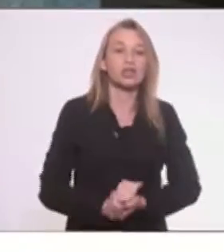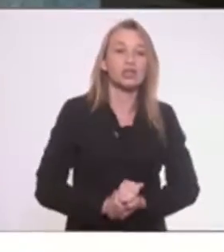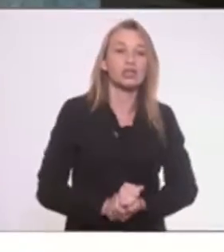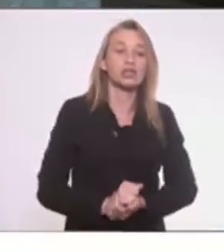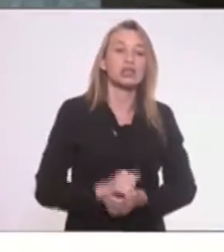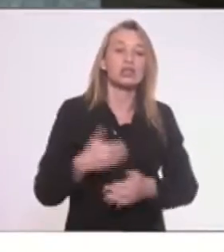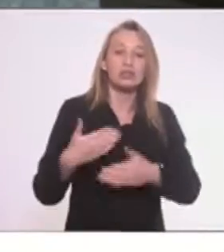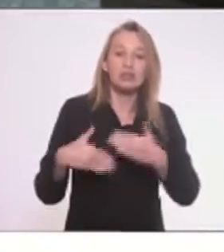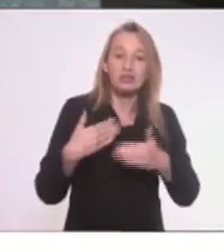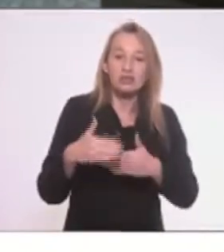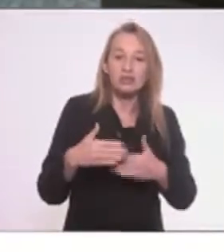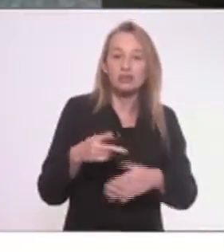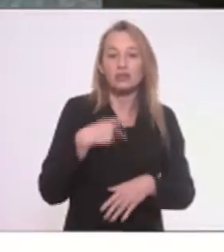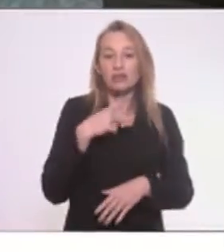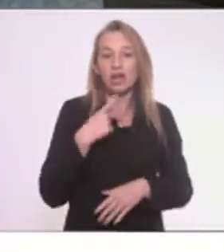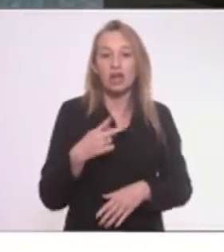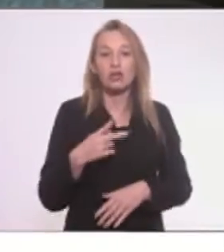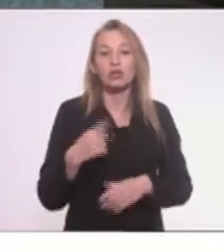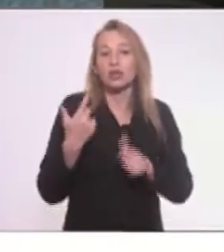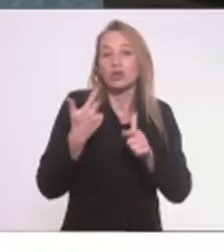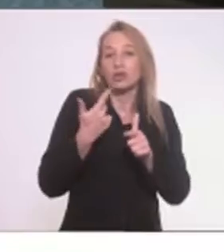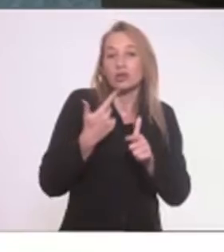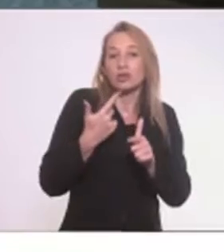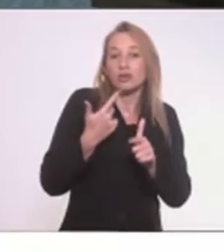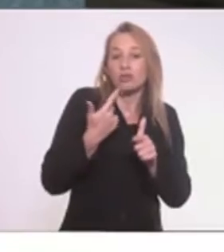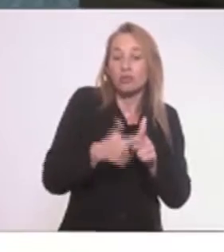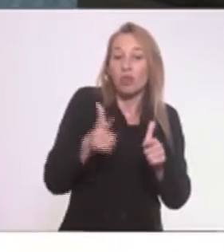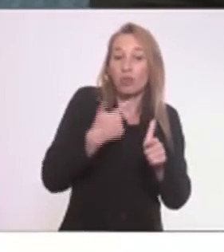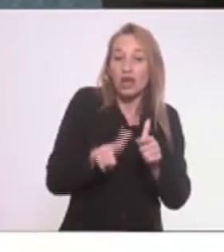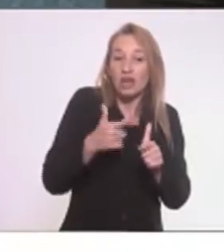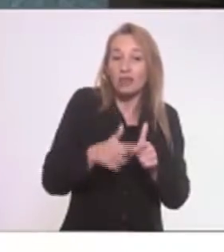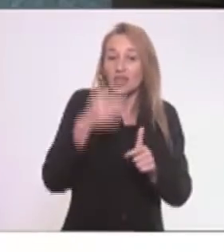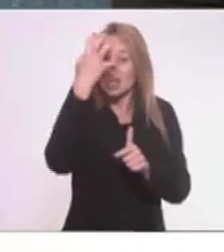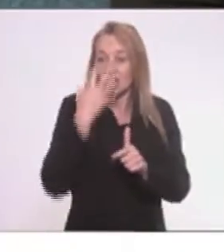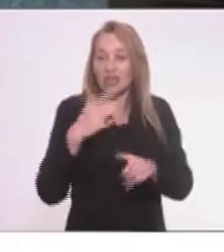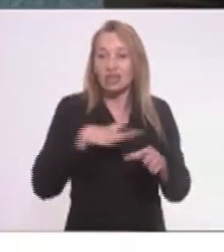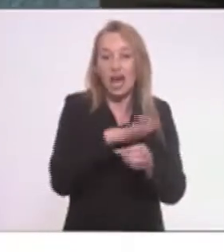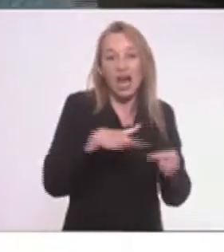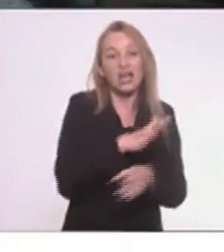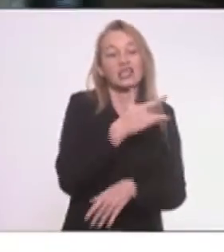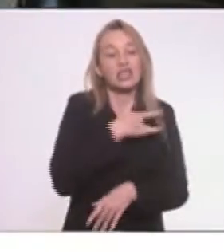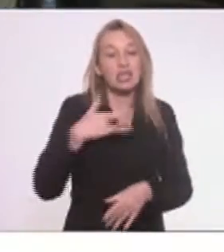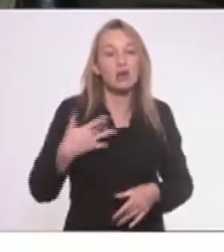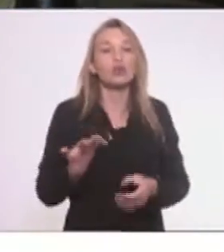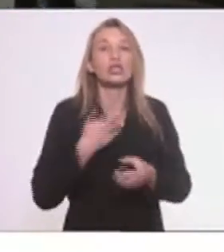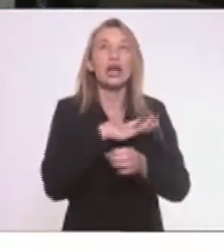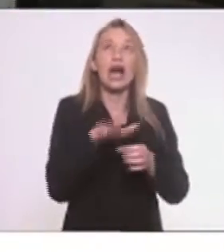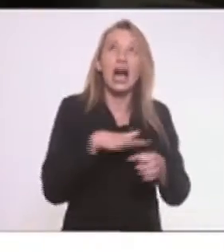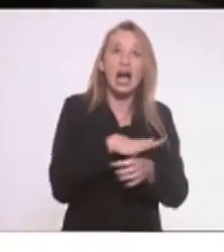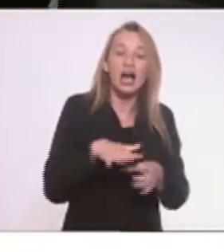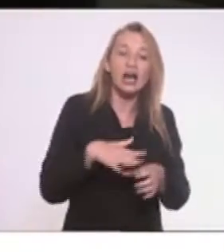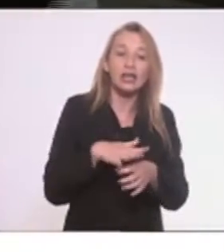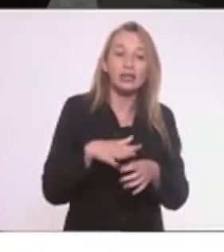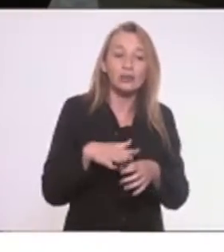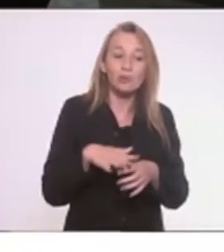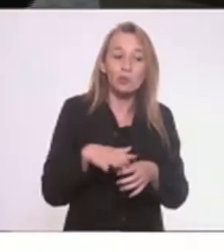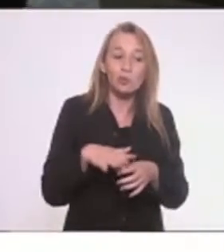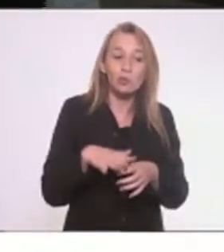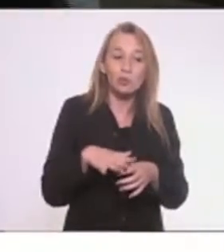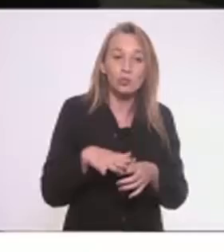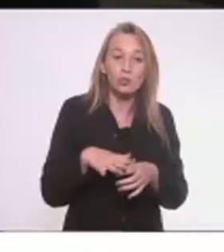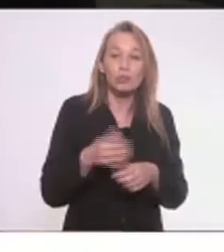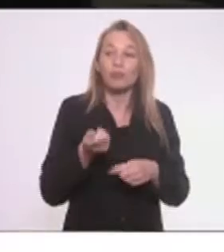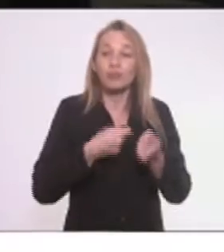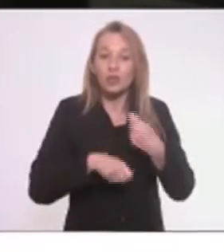que passou e passa por problemas sérios na área da saúde, na área